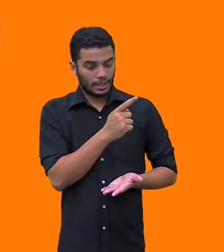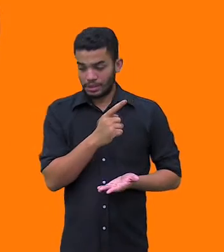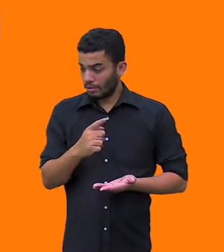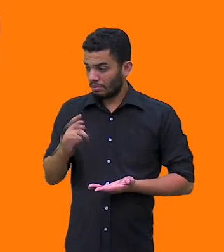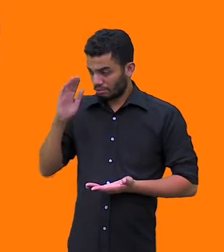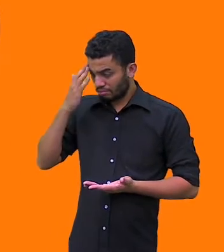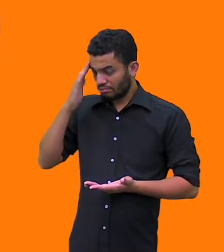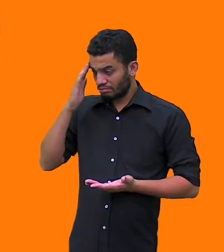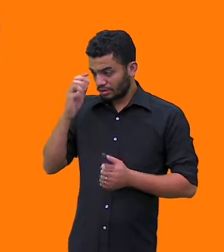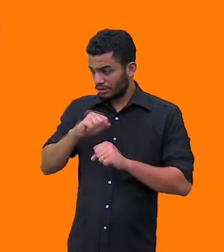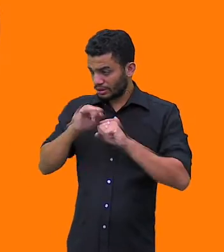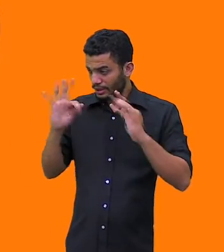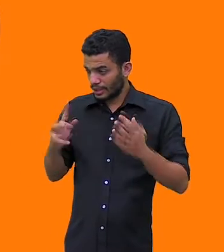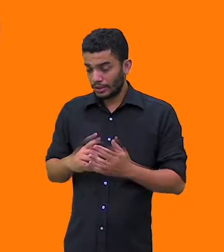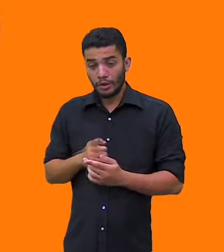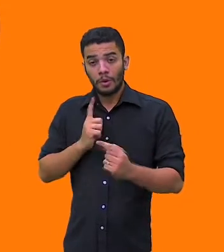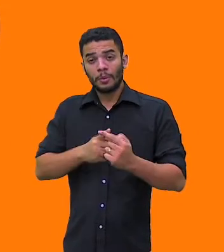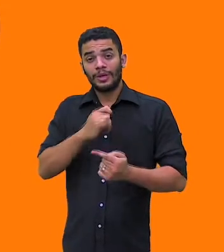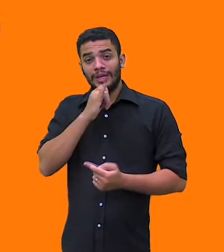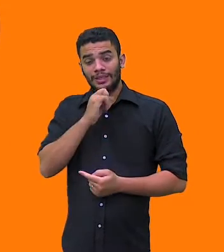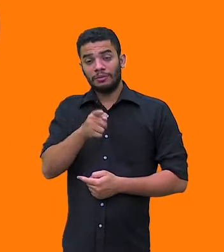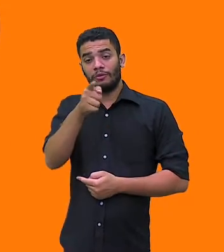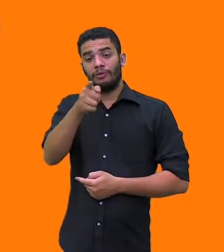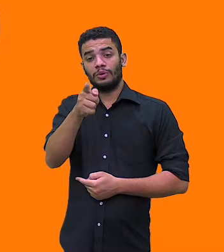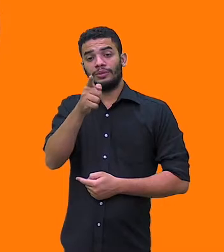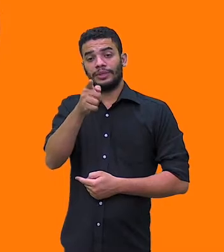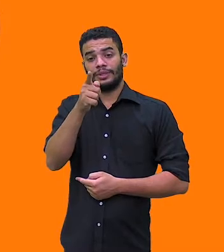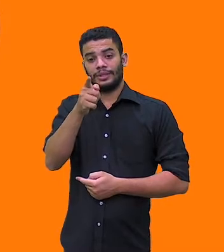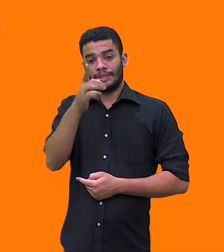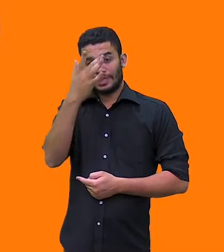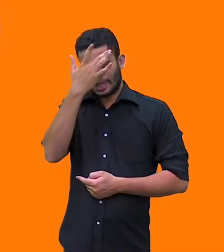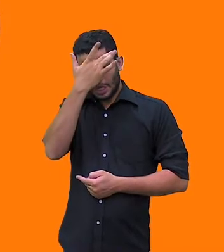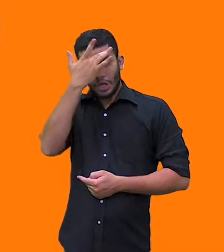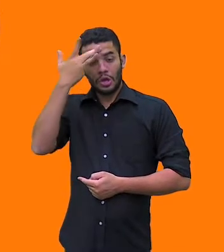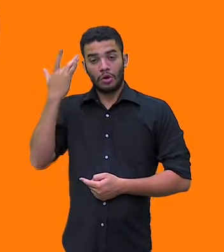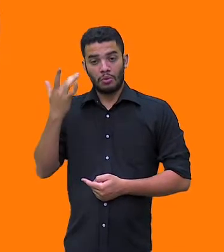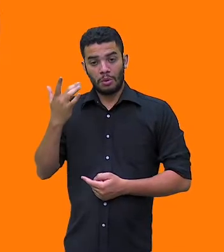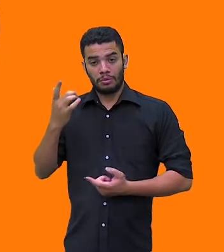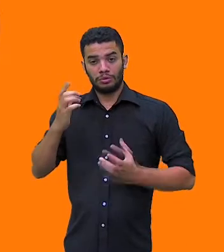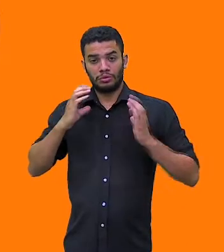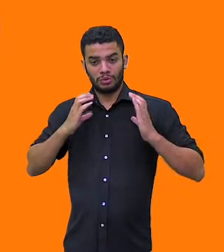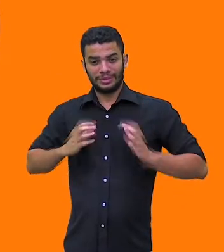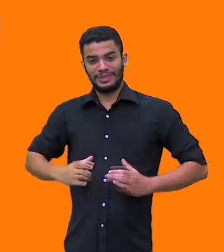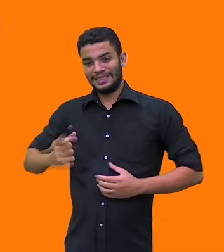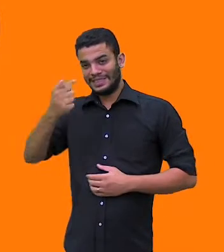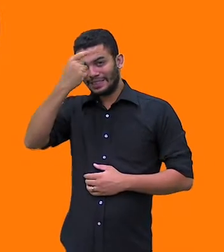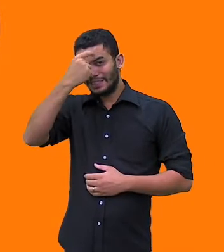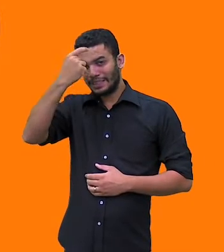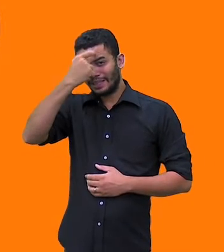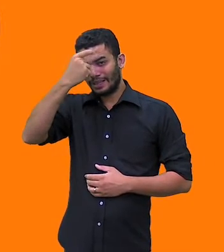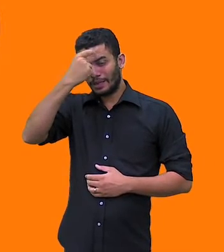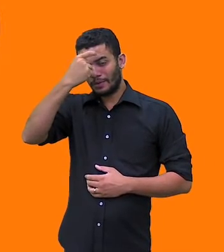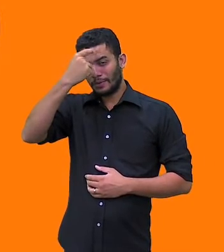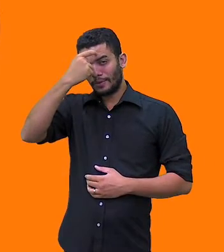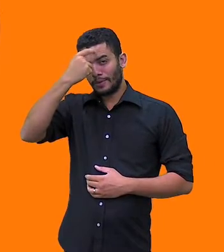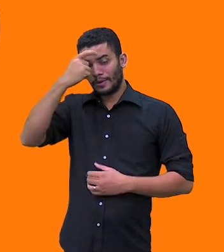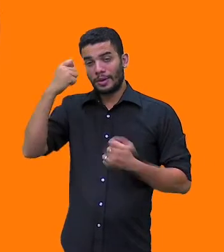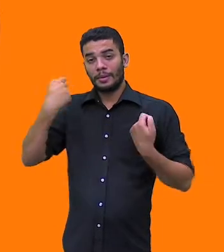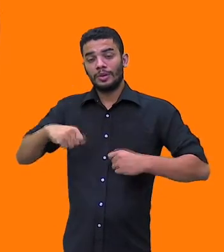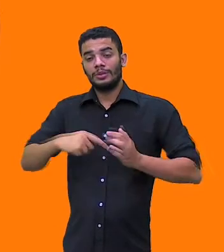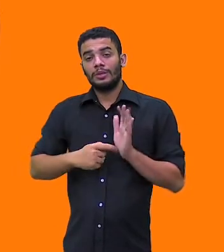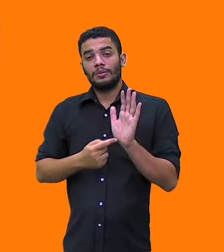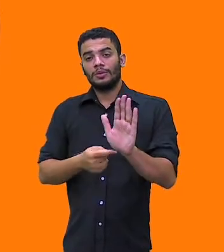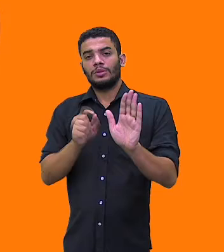né? Presente, atuante, precisa fazer esses questionamentos aí, né? Para que você tenha o quê? Uma compreensão